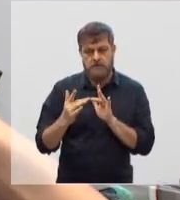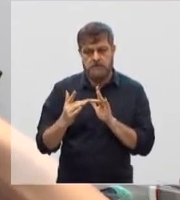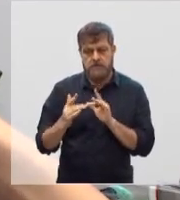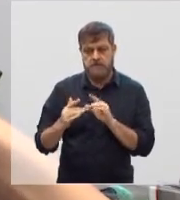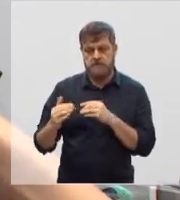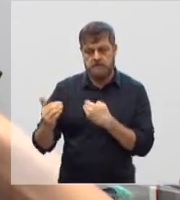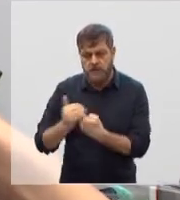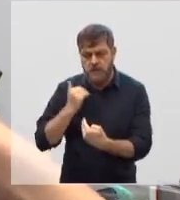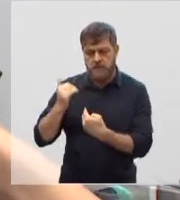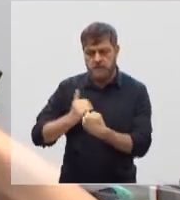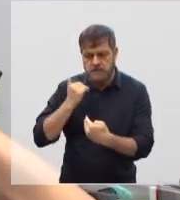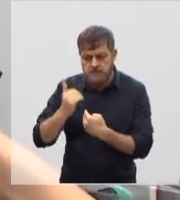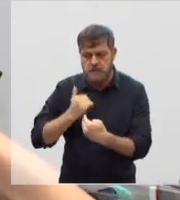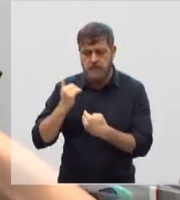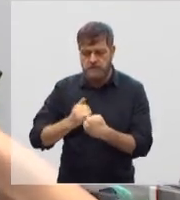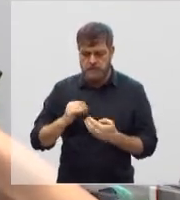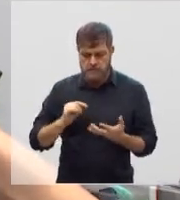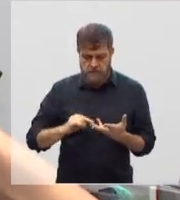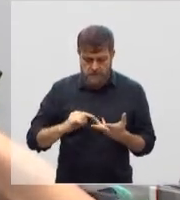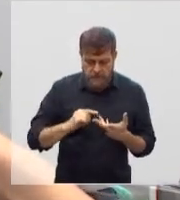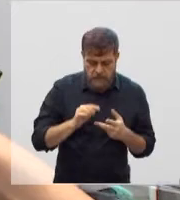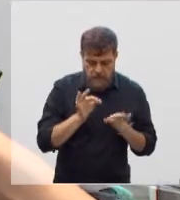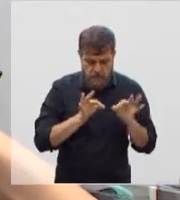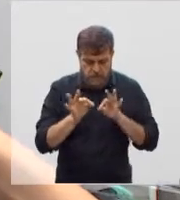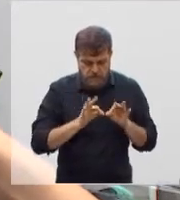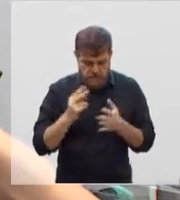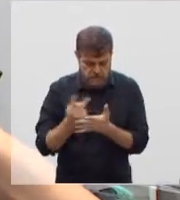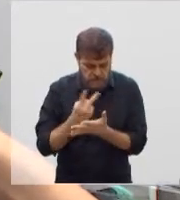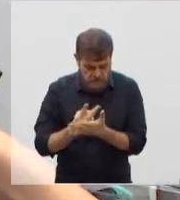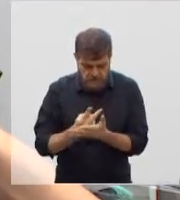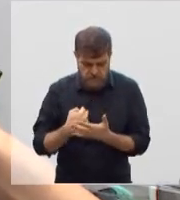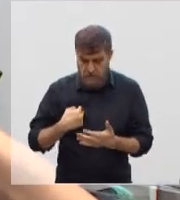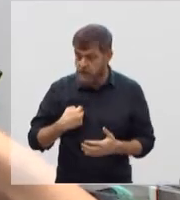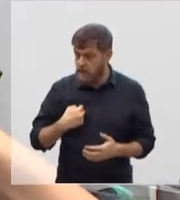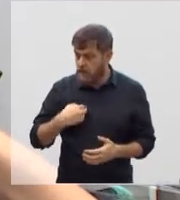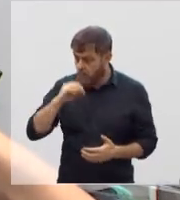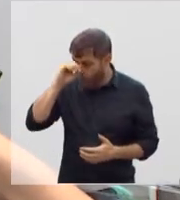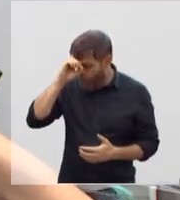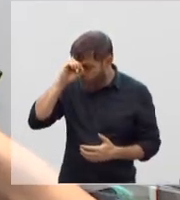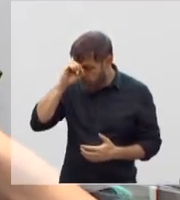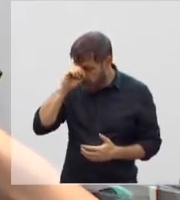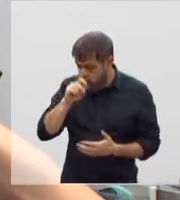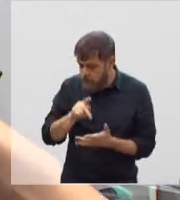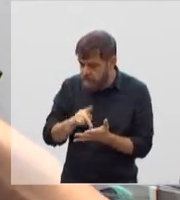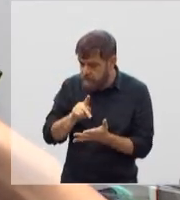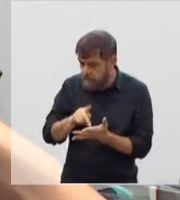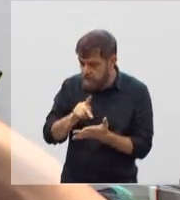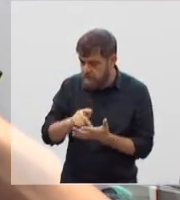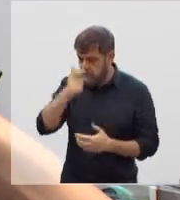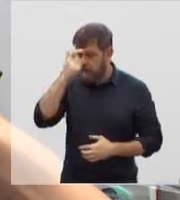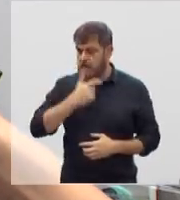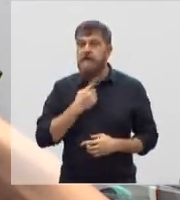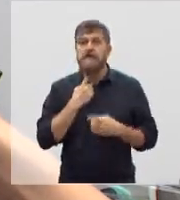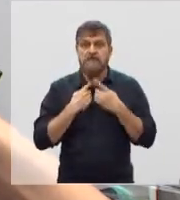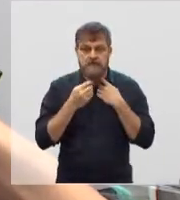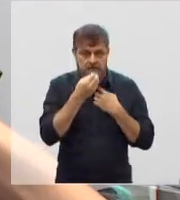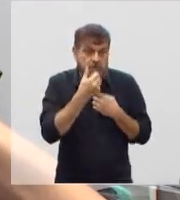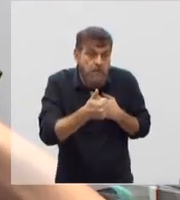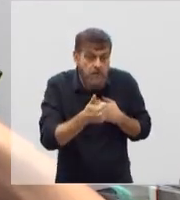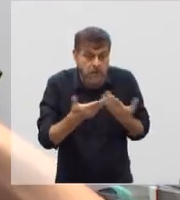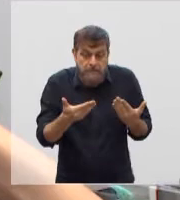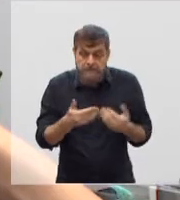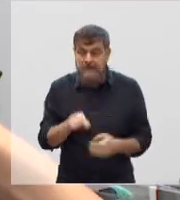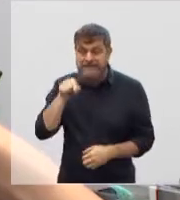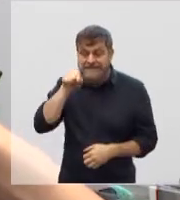entrarem em contato, o senhor está equivocado, esse projeto pode gerar isso, algo que eu não tinha pensado. Eu falei, então, e eu coloquei